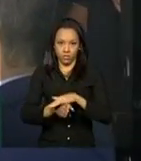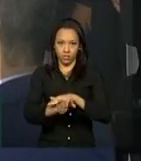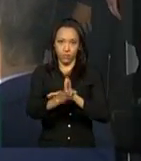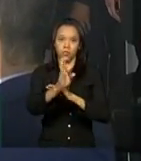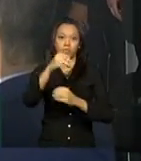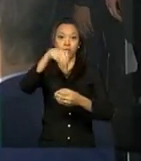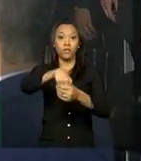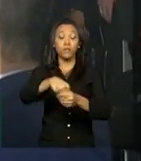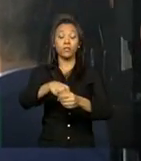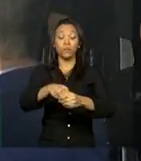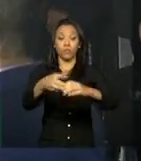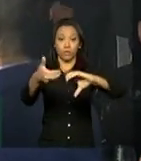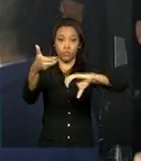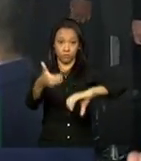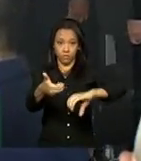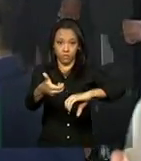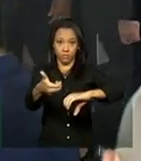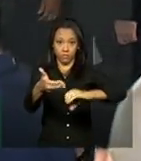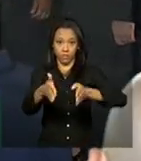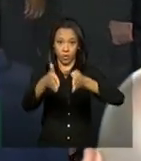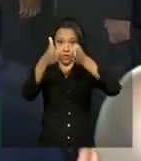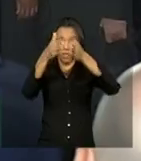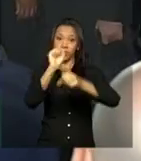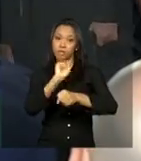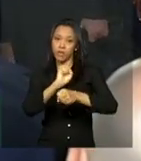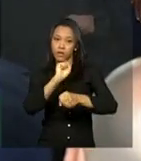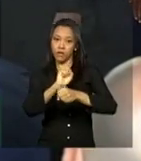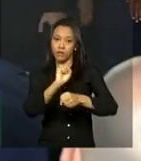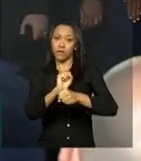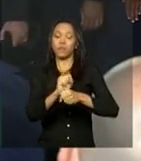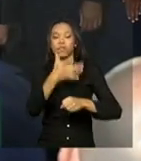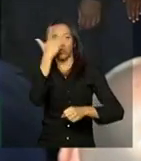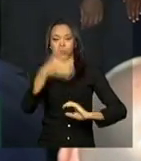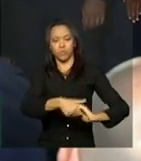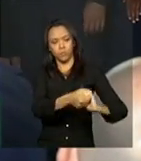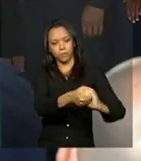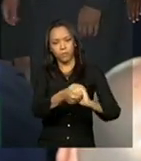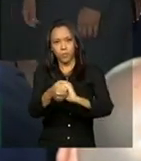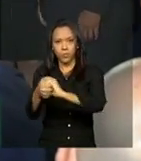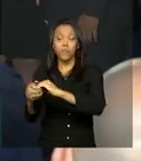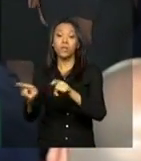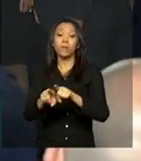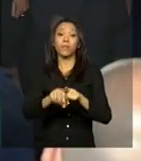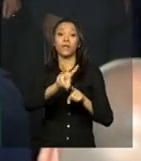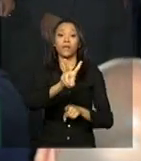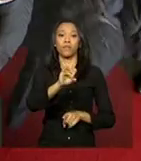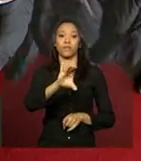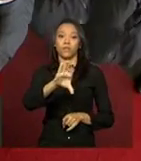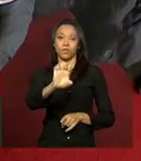Vários parlamentares, né, aguardando, cumprimentando a presidenta e também o vice.